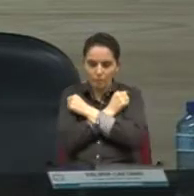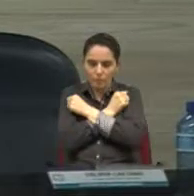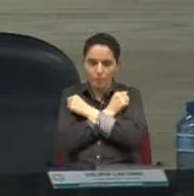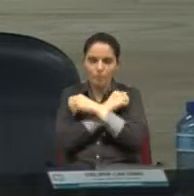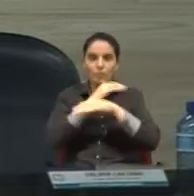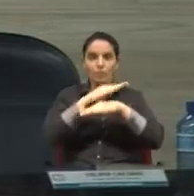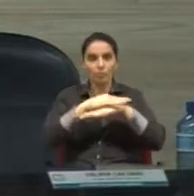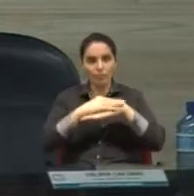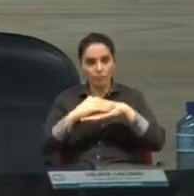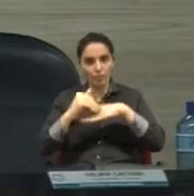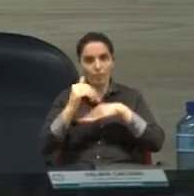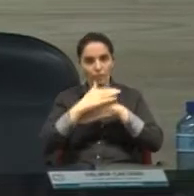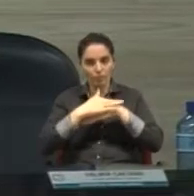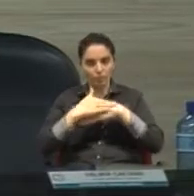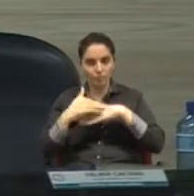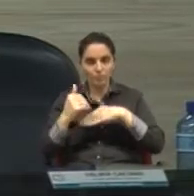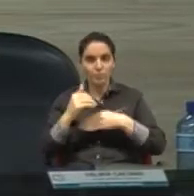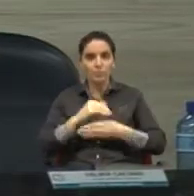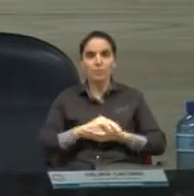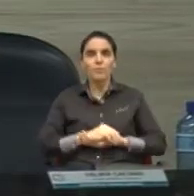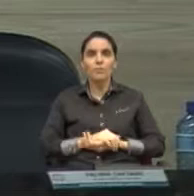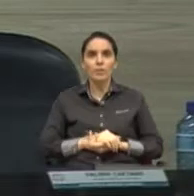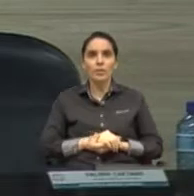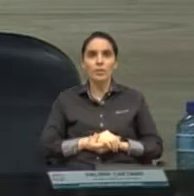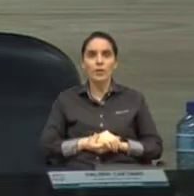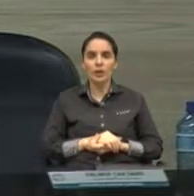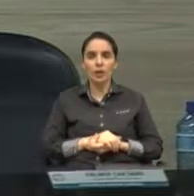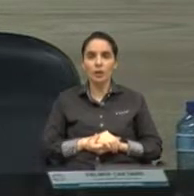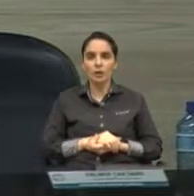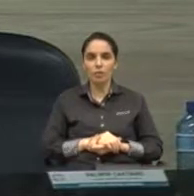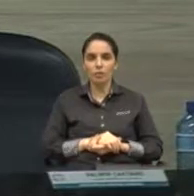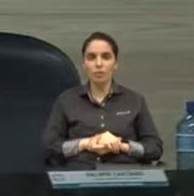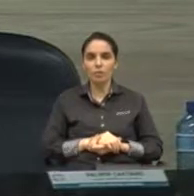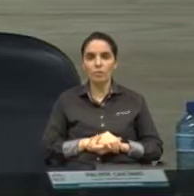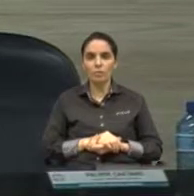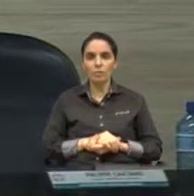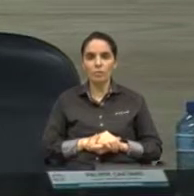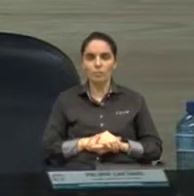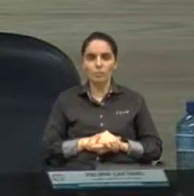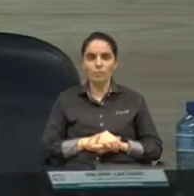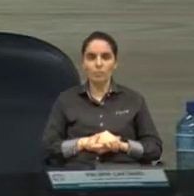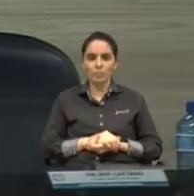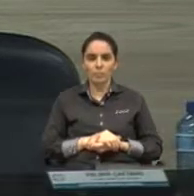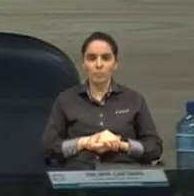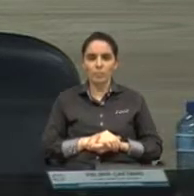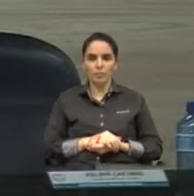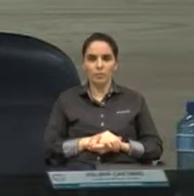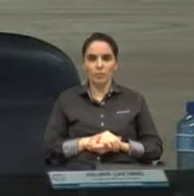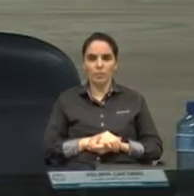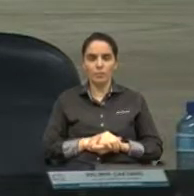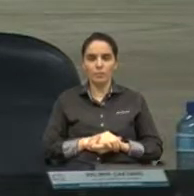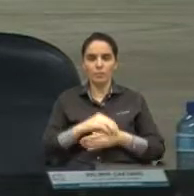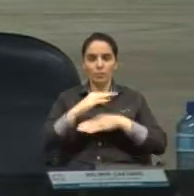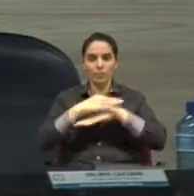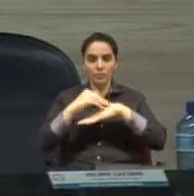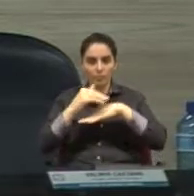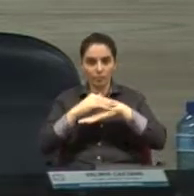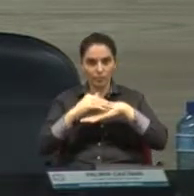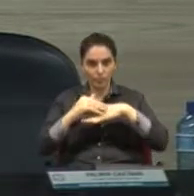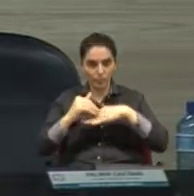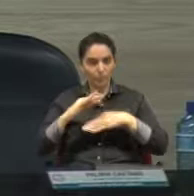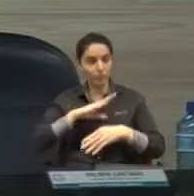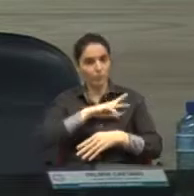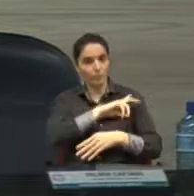de certa forma, apesar de não tê-lo conhecido até por disparidade de idade, mas fica aqui o meu abraço fraternal